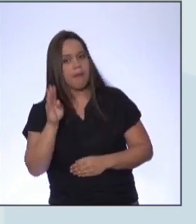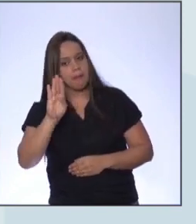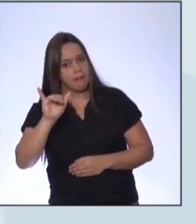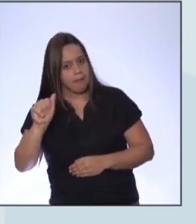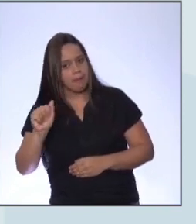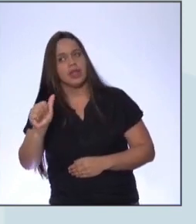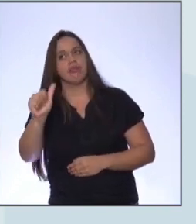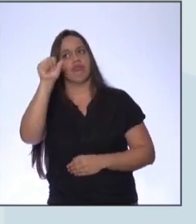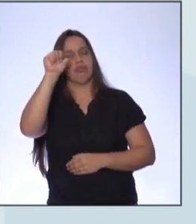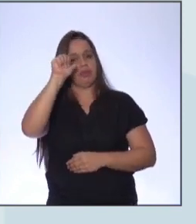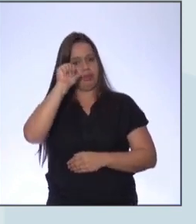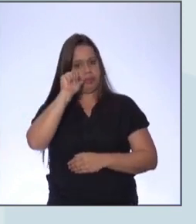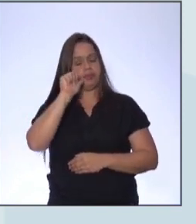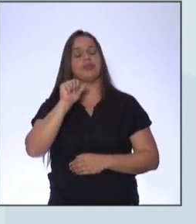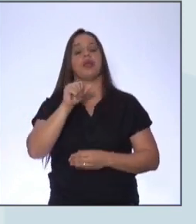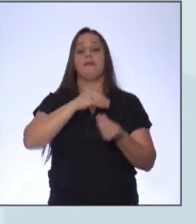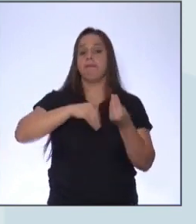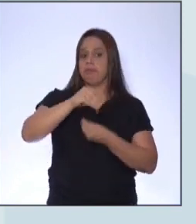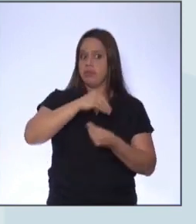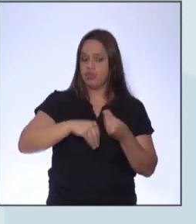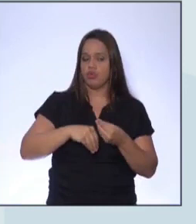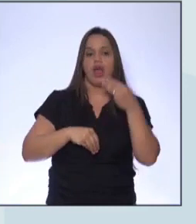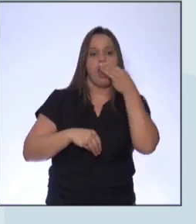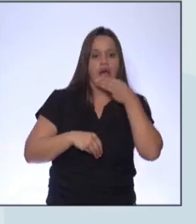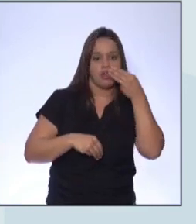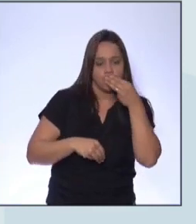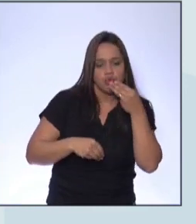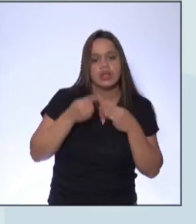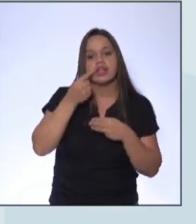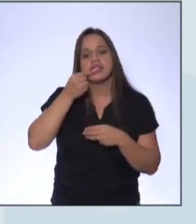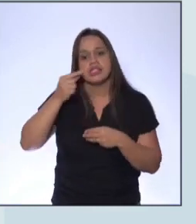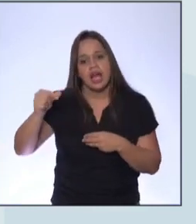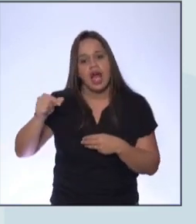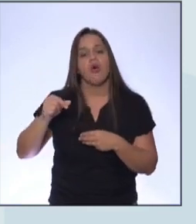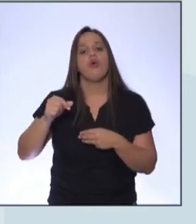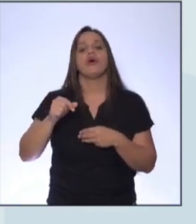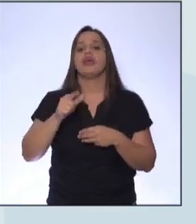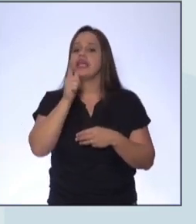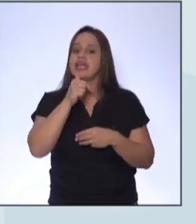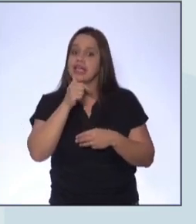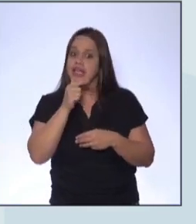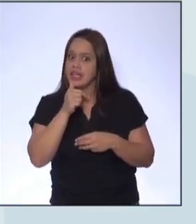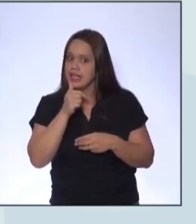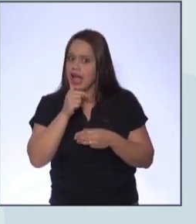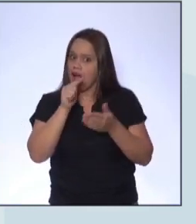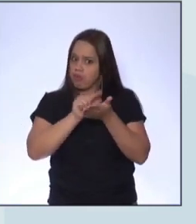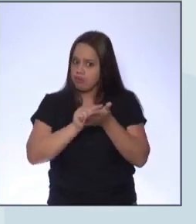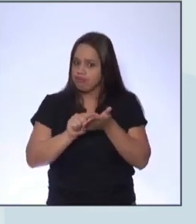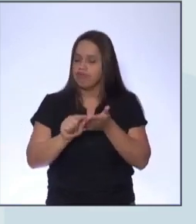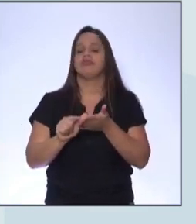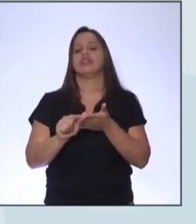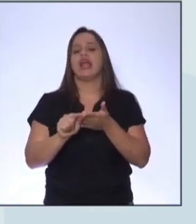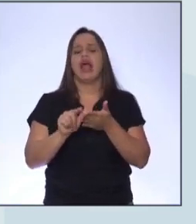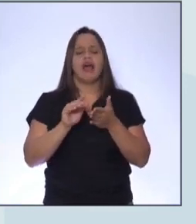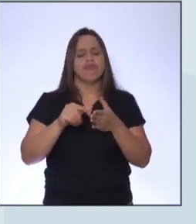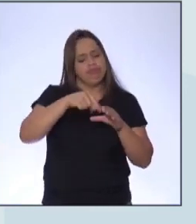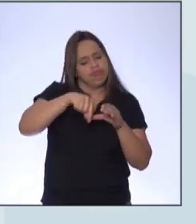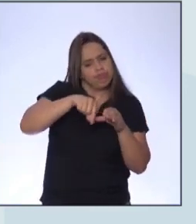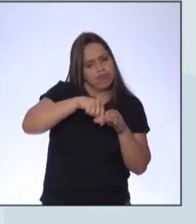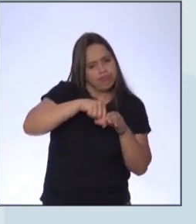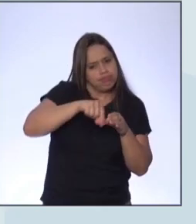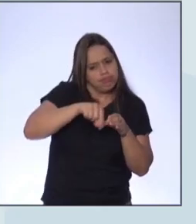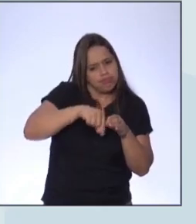Dê para a Bia beber. Misture açúcar, sal e água filtrada ou fervida, até ficar uma mistura bem